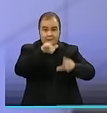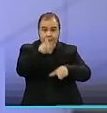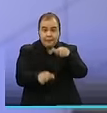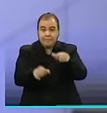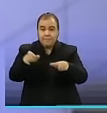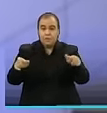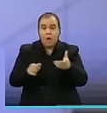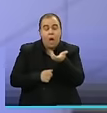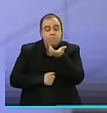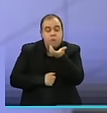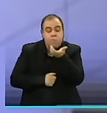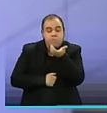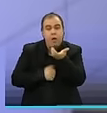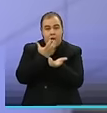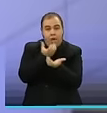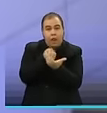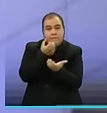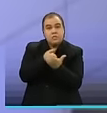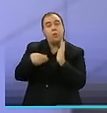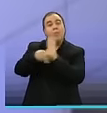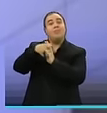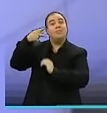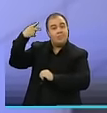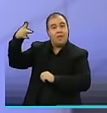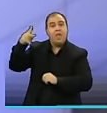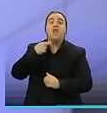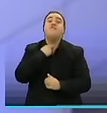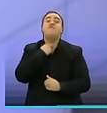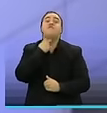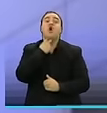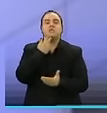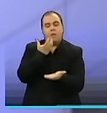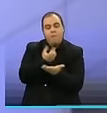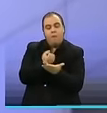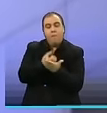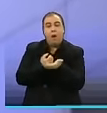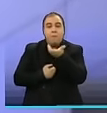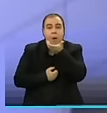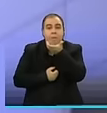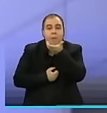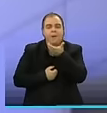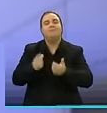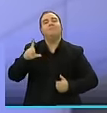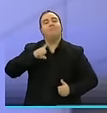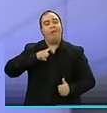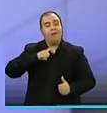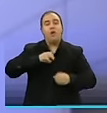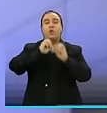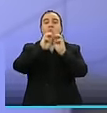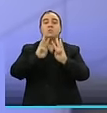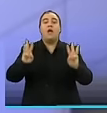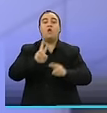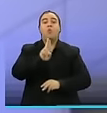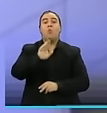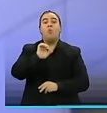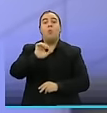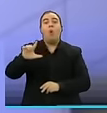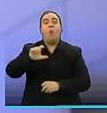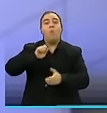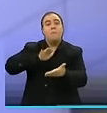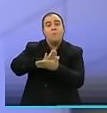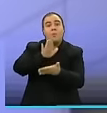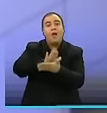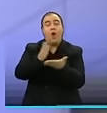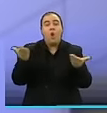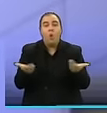as gravações estão lá, é gravação dele. A gravação da voz desse rapaz. lá no site do UOL, publicado hoje, nesse